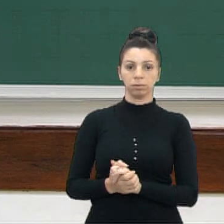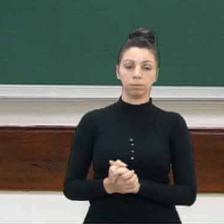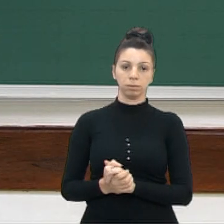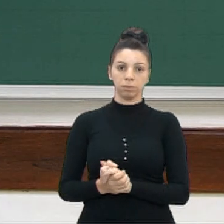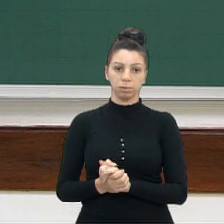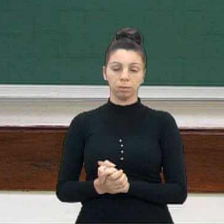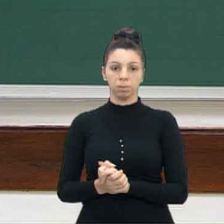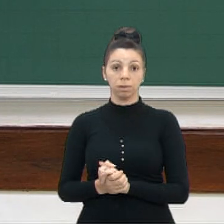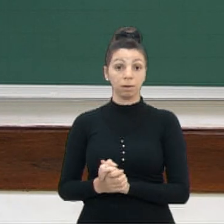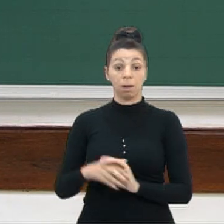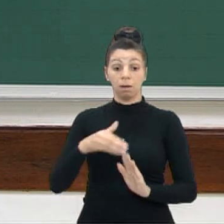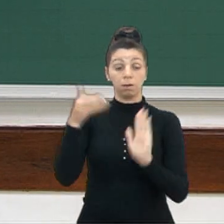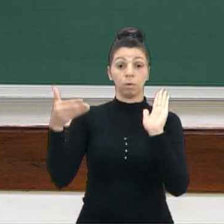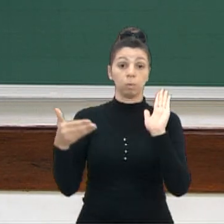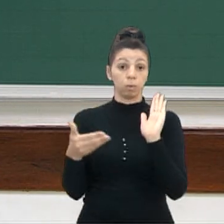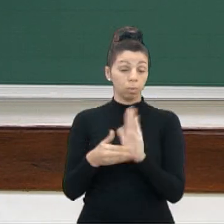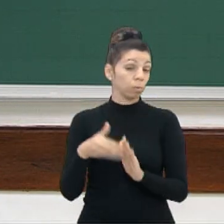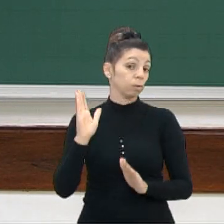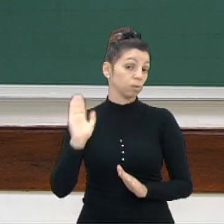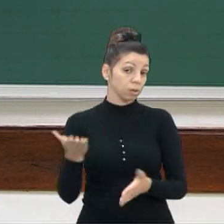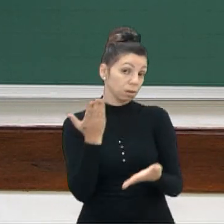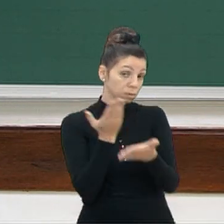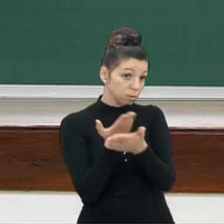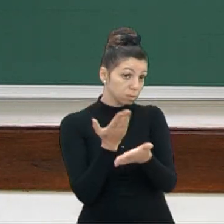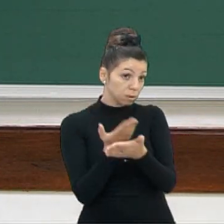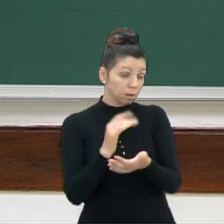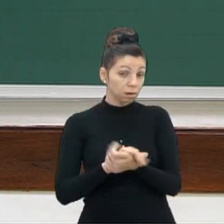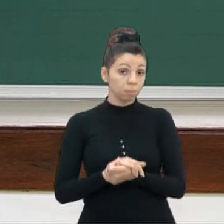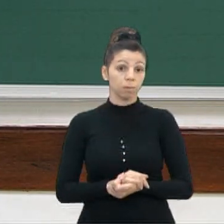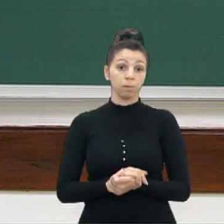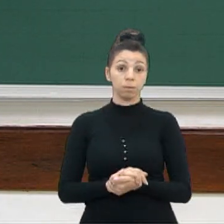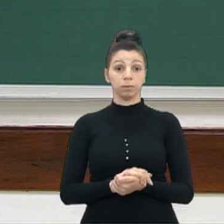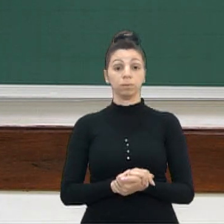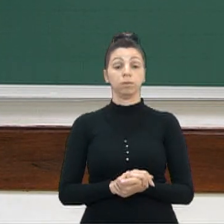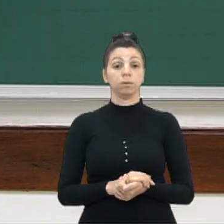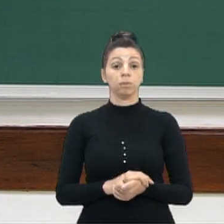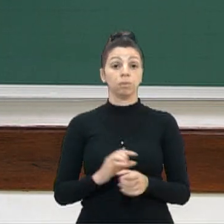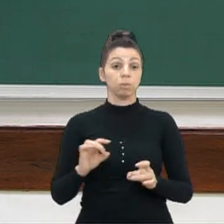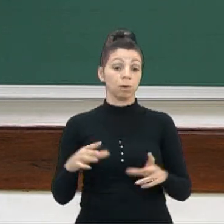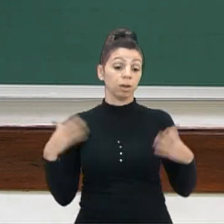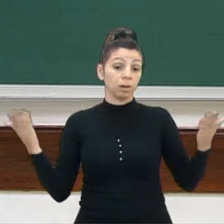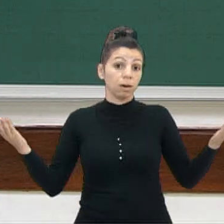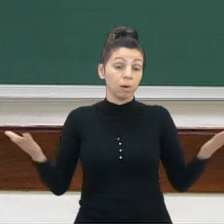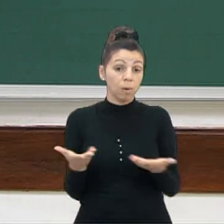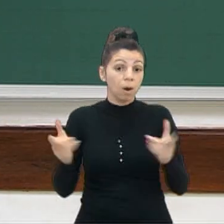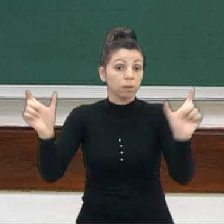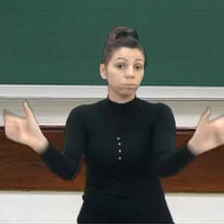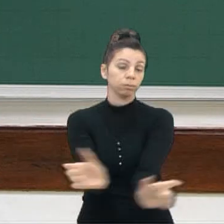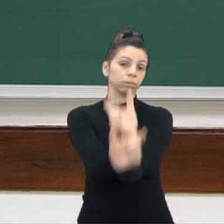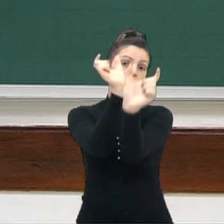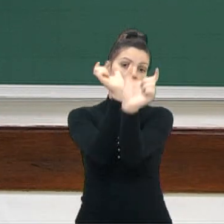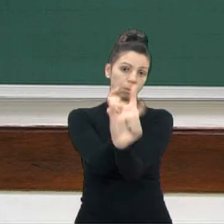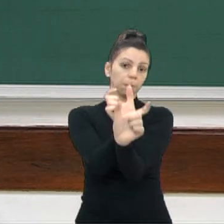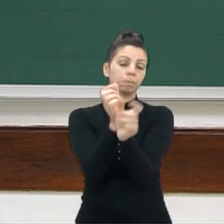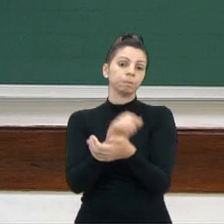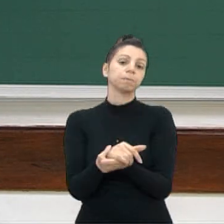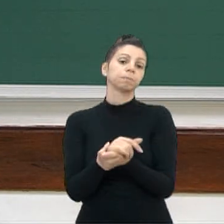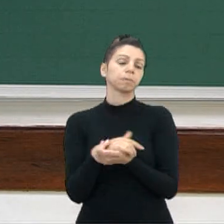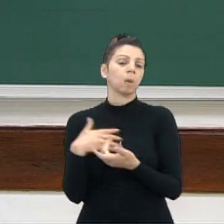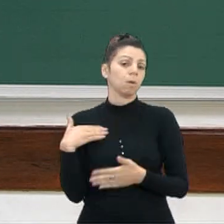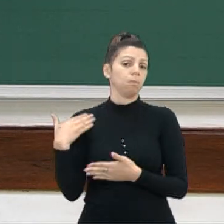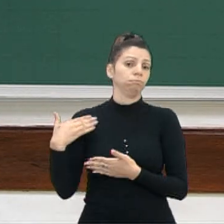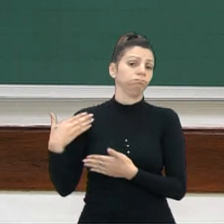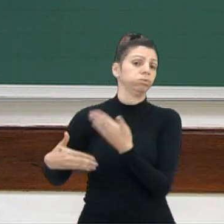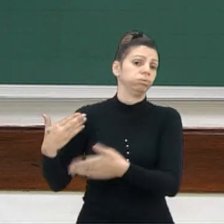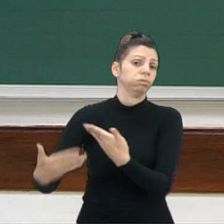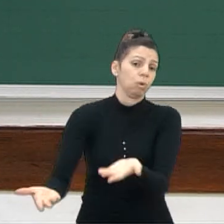são tudo coisas que nós já estudamos, só que agora com os monômios. E isso vai se prorrogar